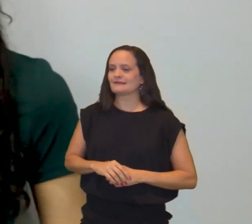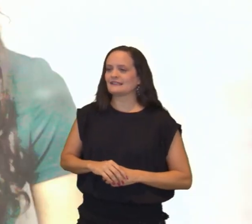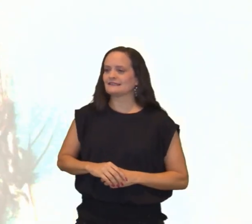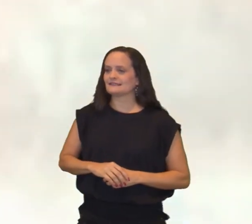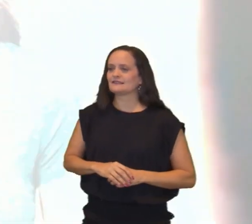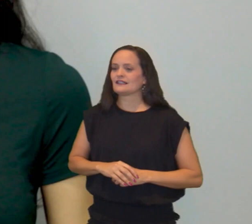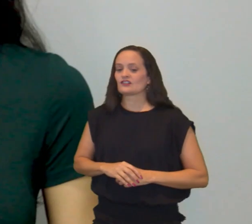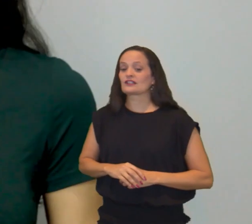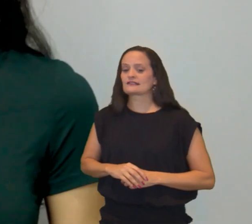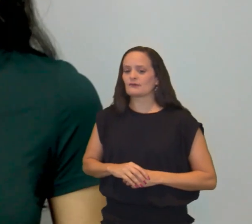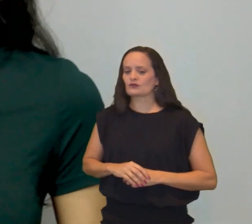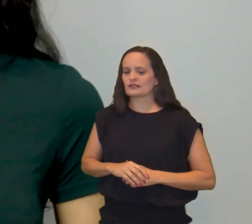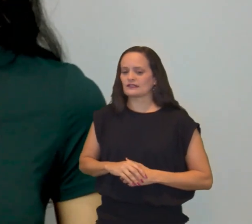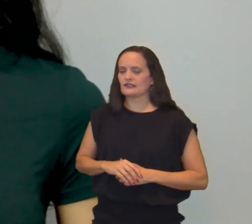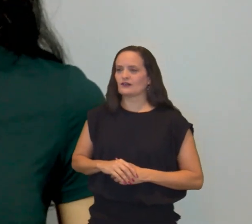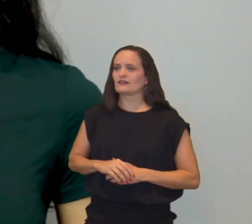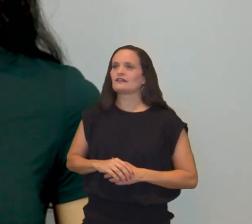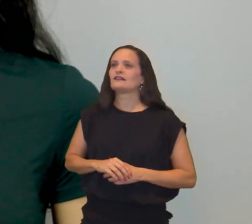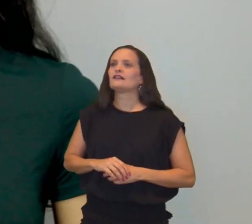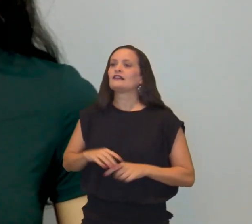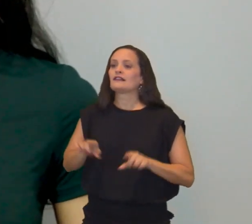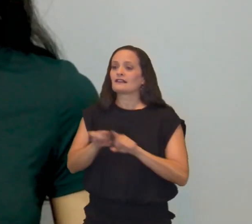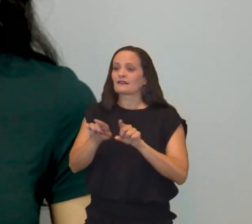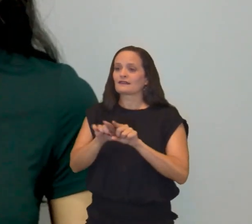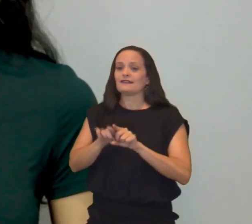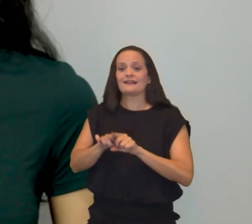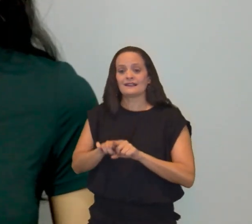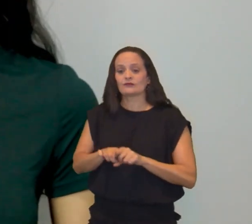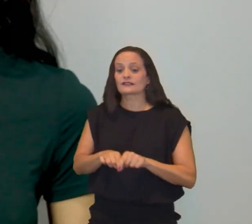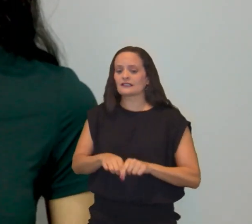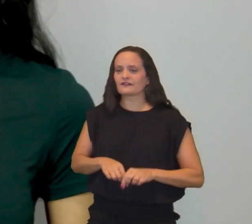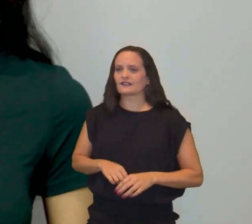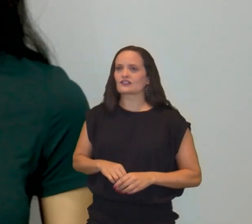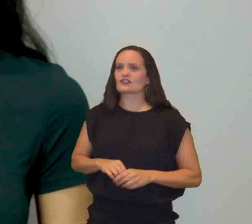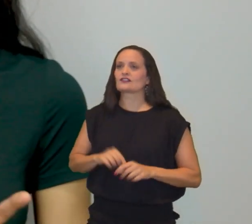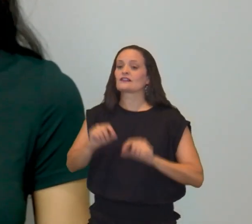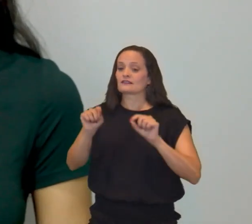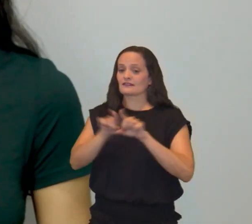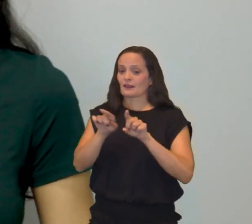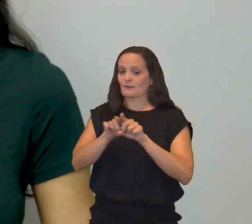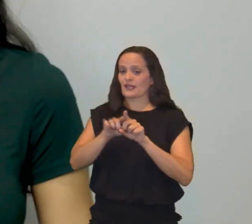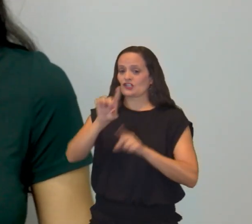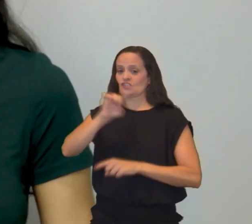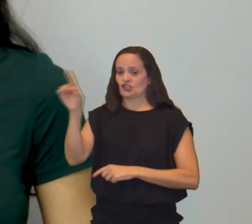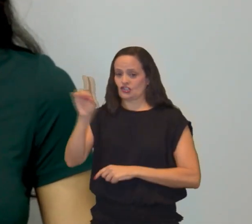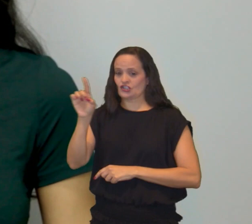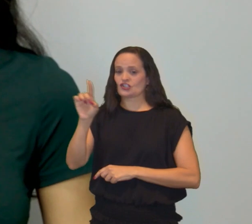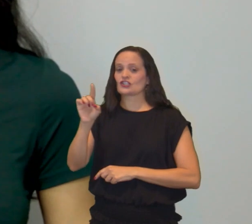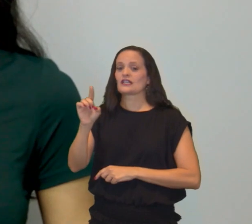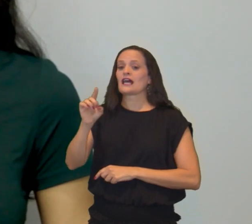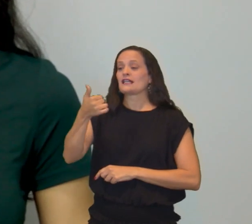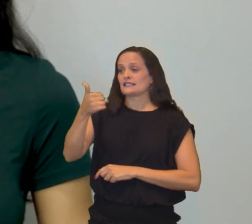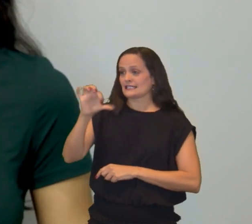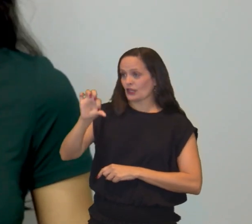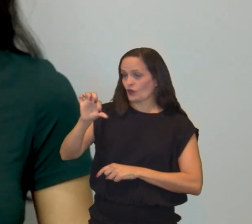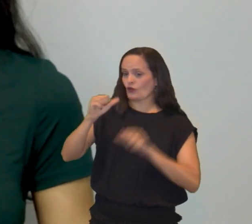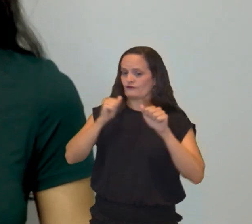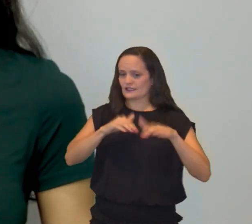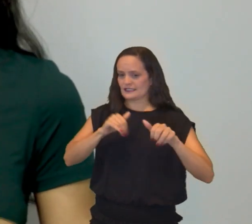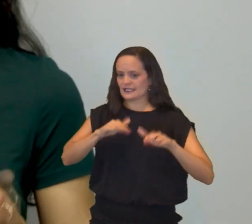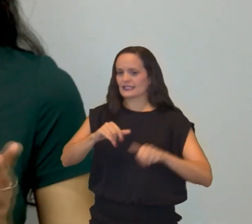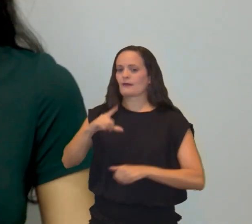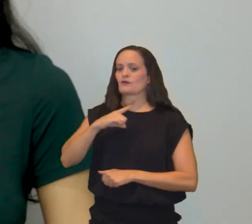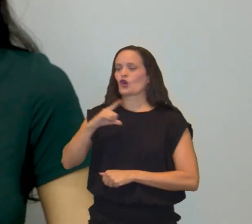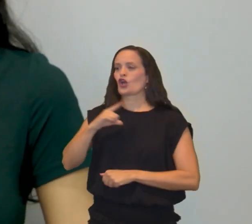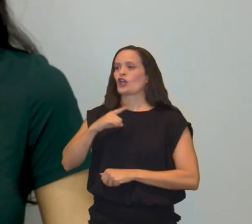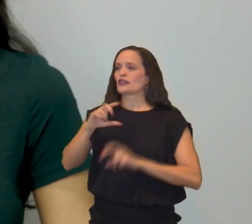recadastramento@imbb.org.br. Na próxima terça-feira, dia 19 de setembro de 2023, às 7h30 da noite, será realizada de forma